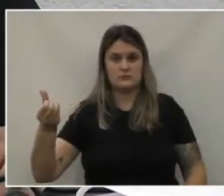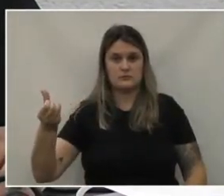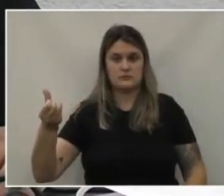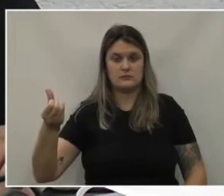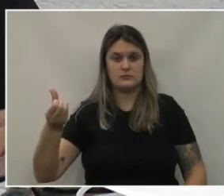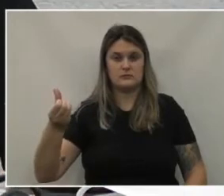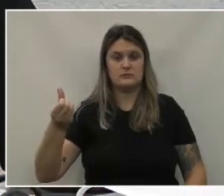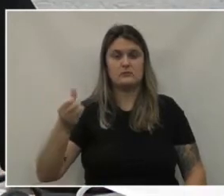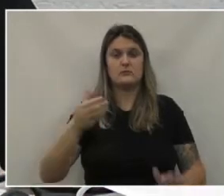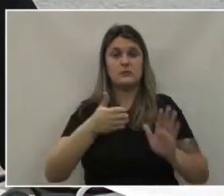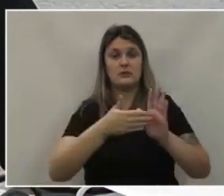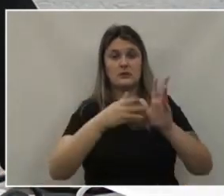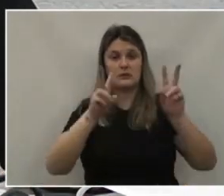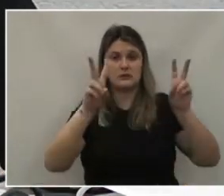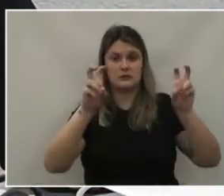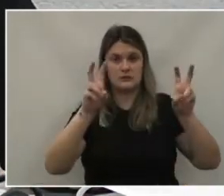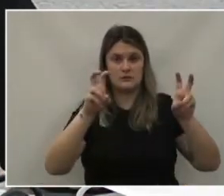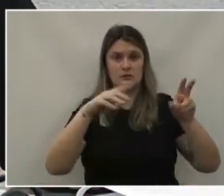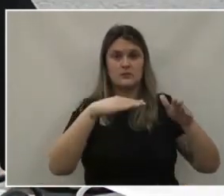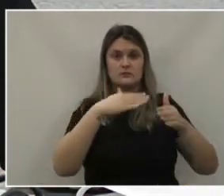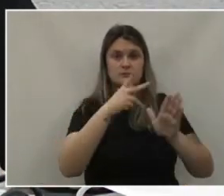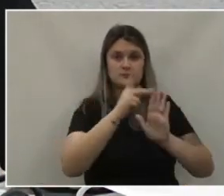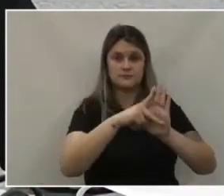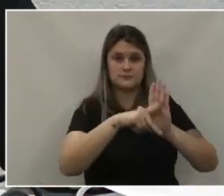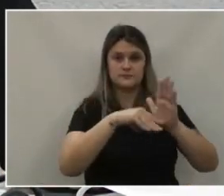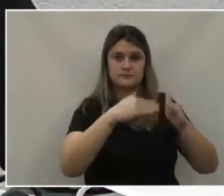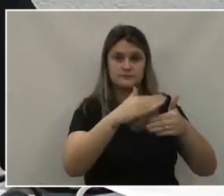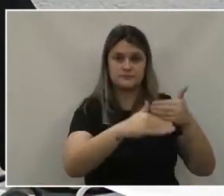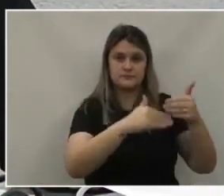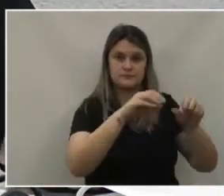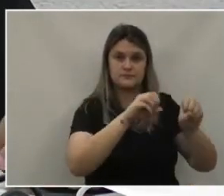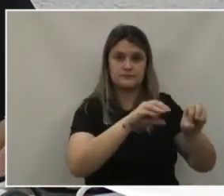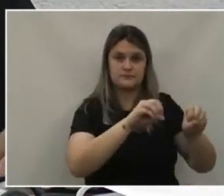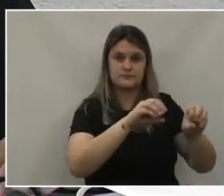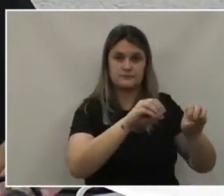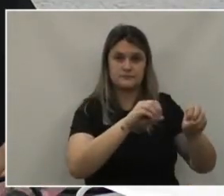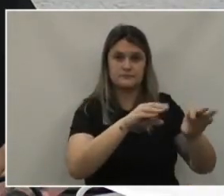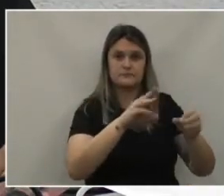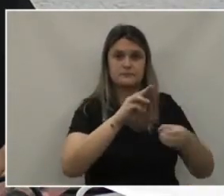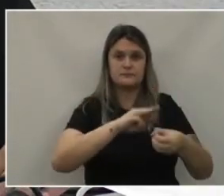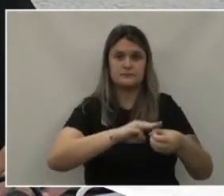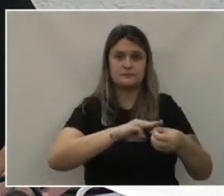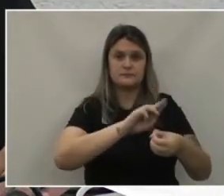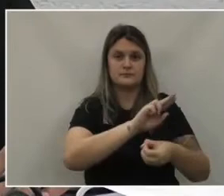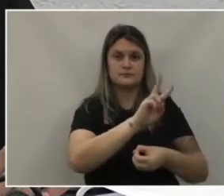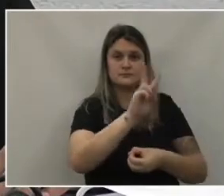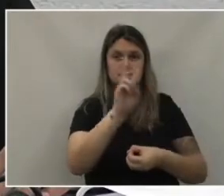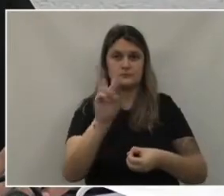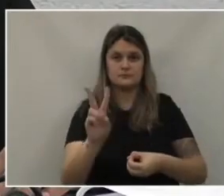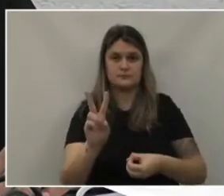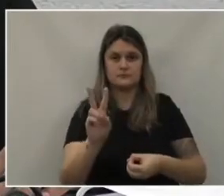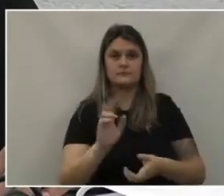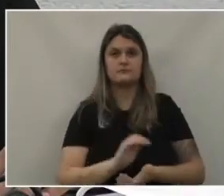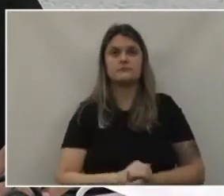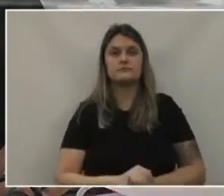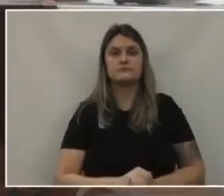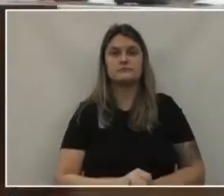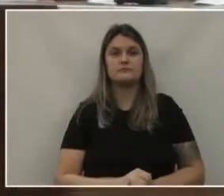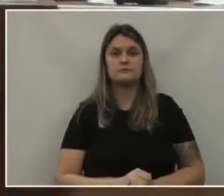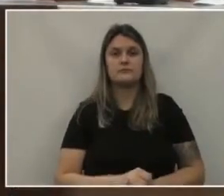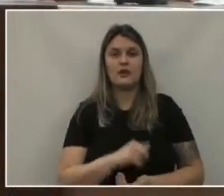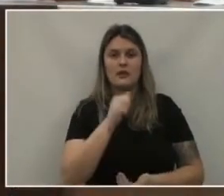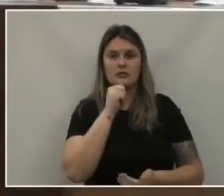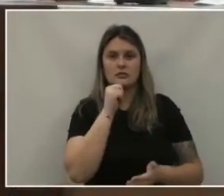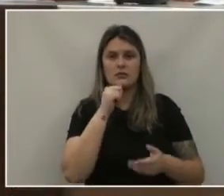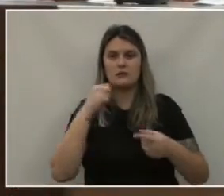4.652/2016, que trata sobre o Programa de Desenvolvimento Educacional Municipal de União da Vitória. Está